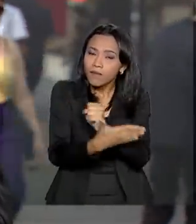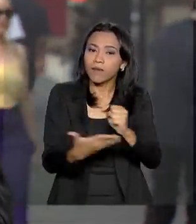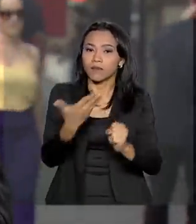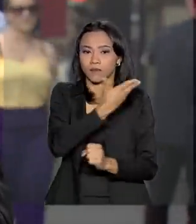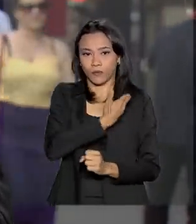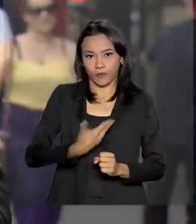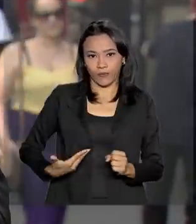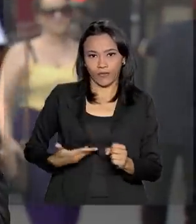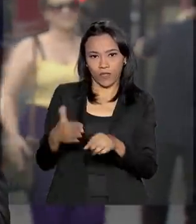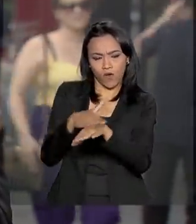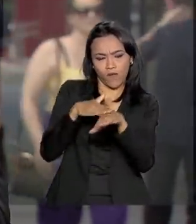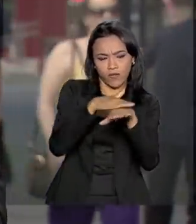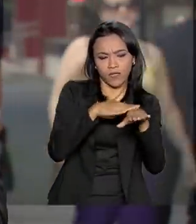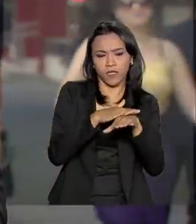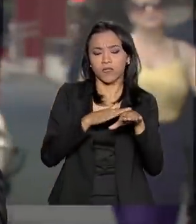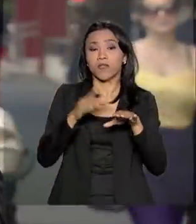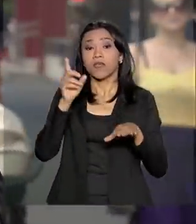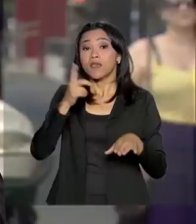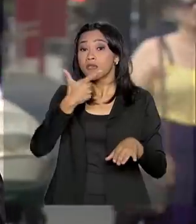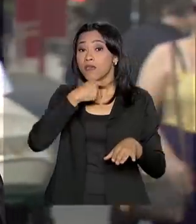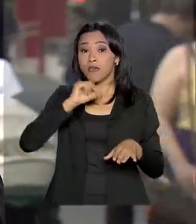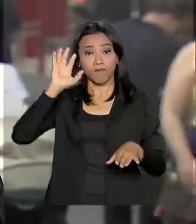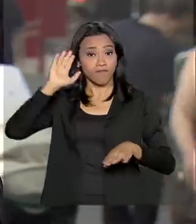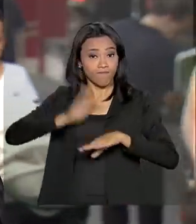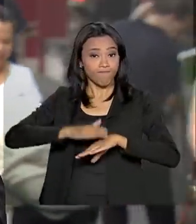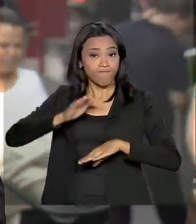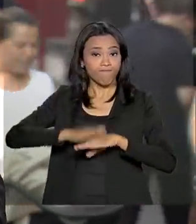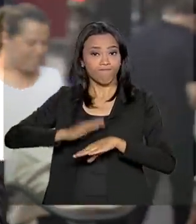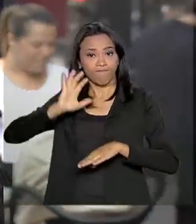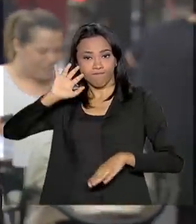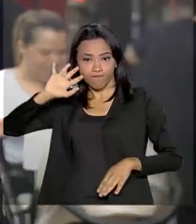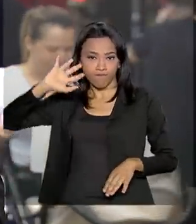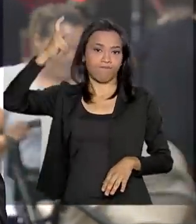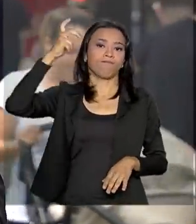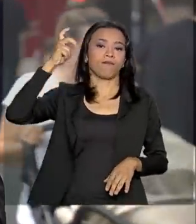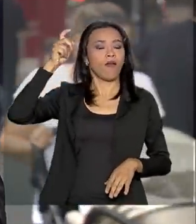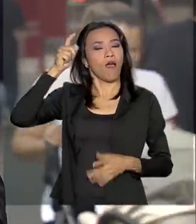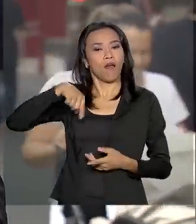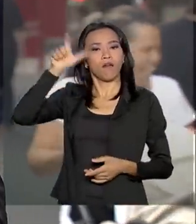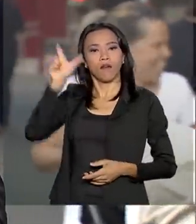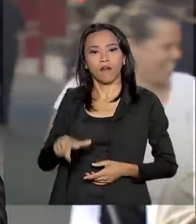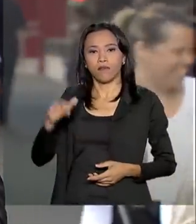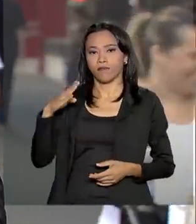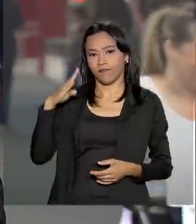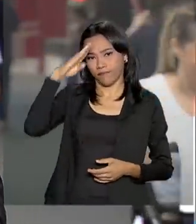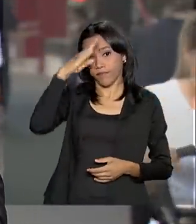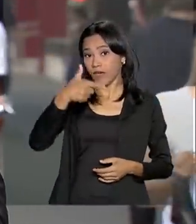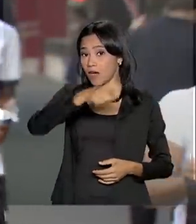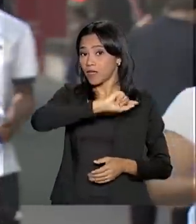Nacional. A palavra final foi dada pelo presidente Jair Bolsonaro antes da proposta